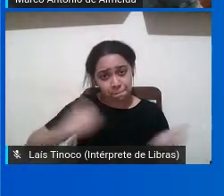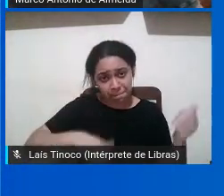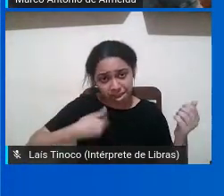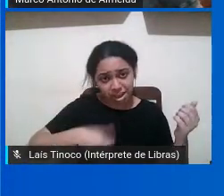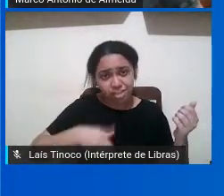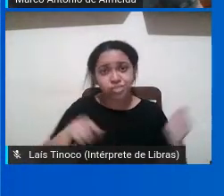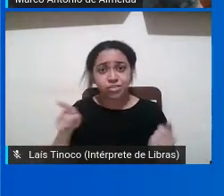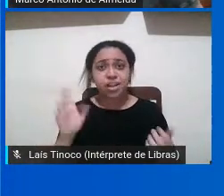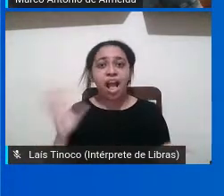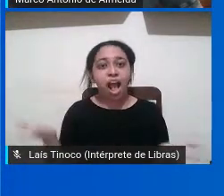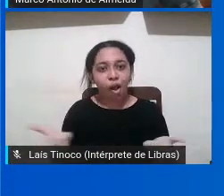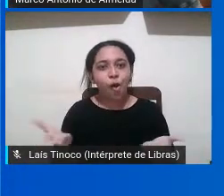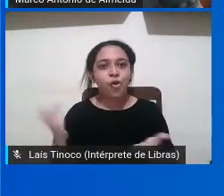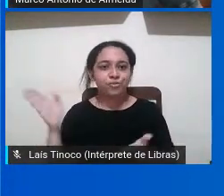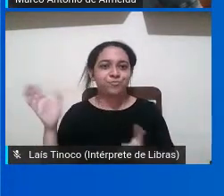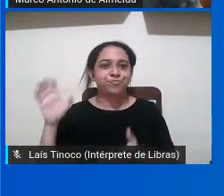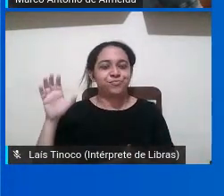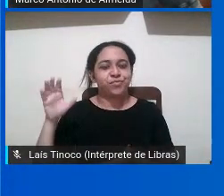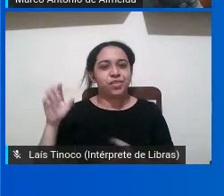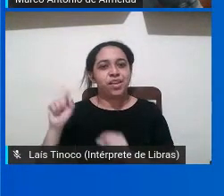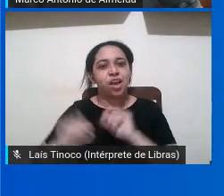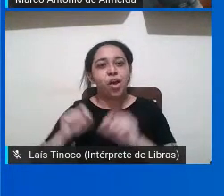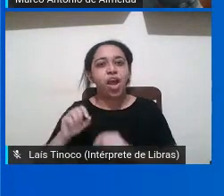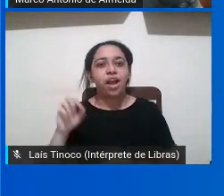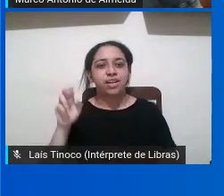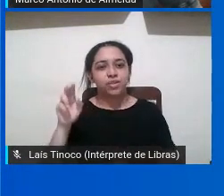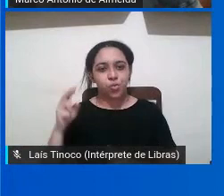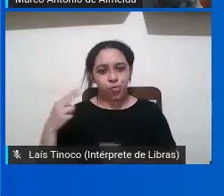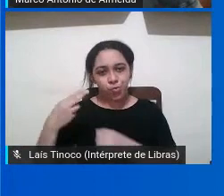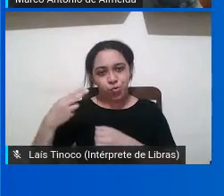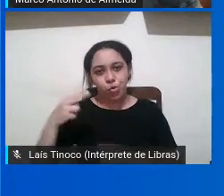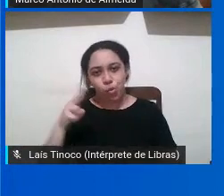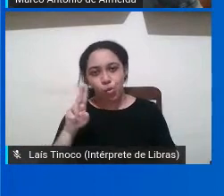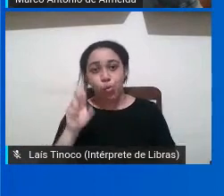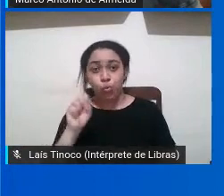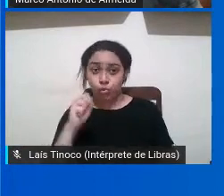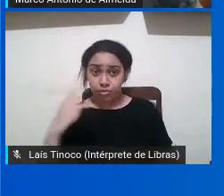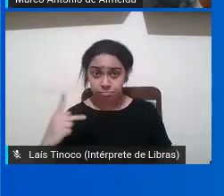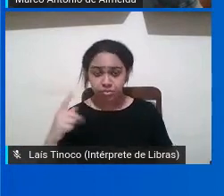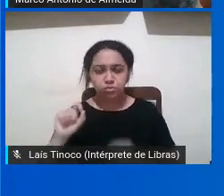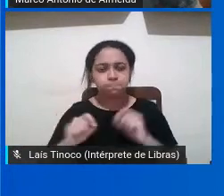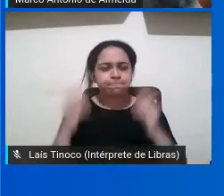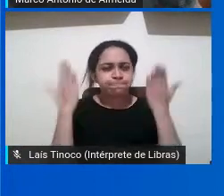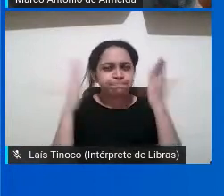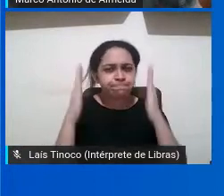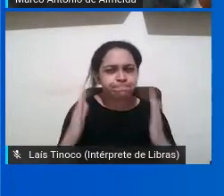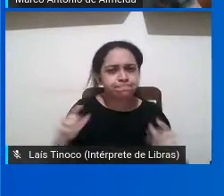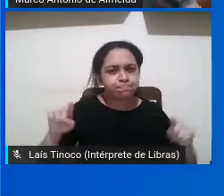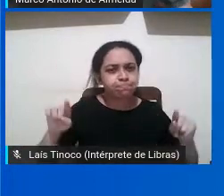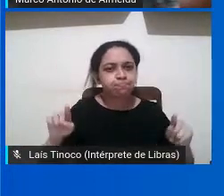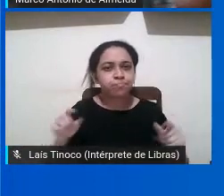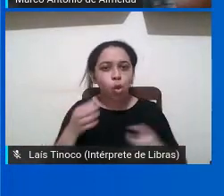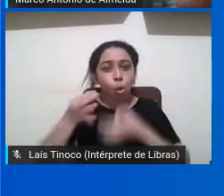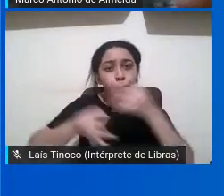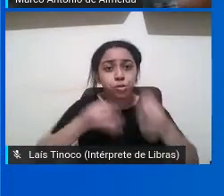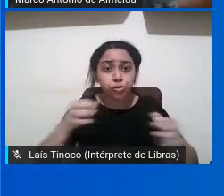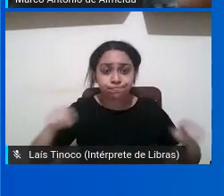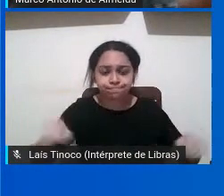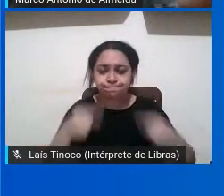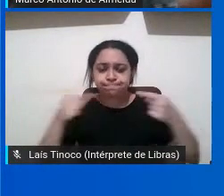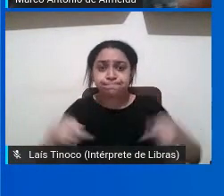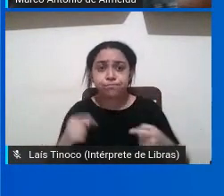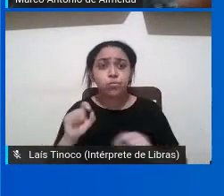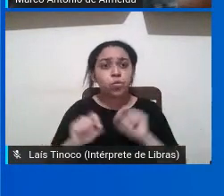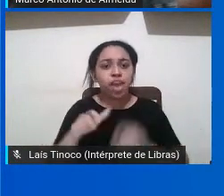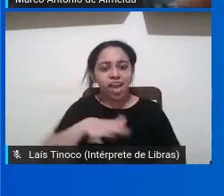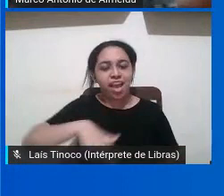avançados da USP em São Paulo né ele Analisa algumas das contradições específicas da América Latina em relação a esse mundo digital